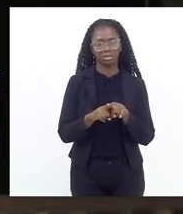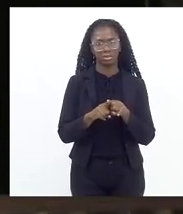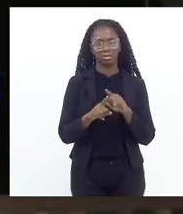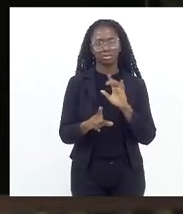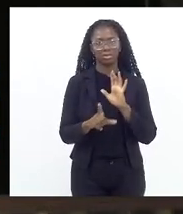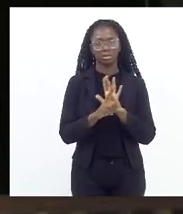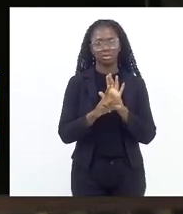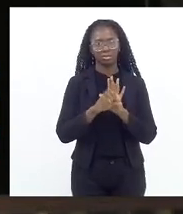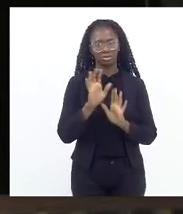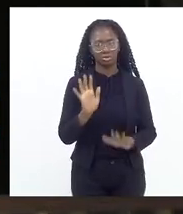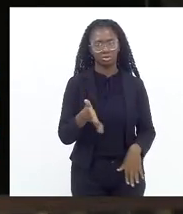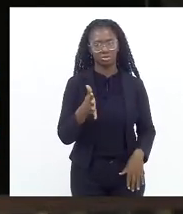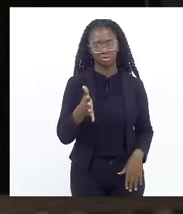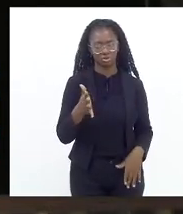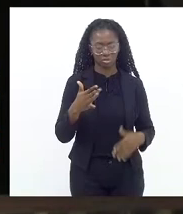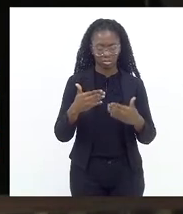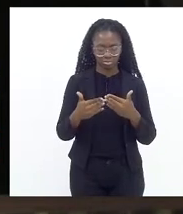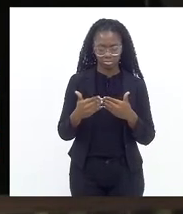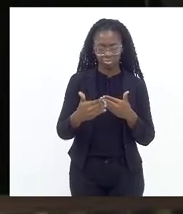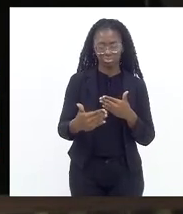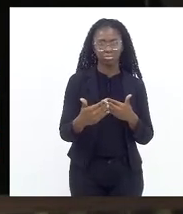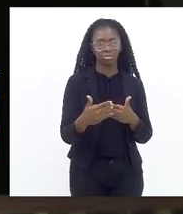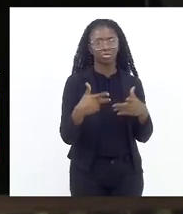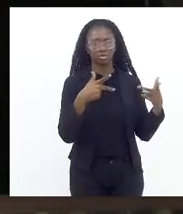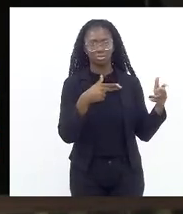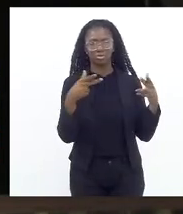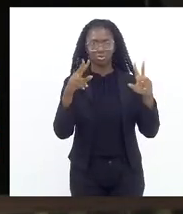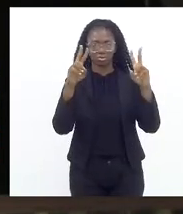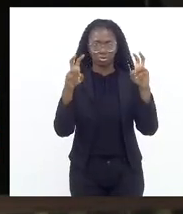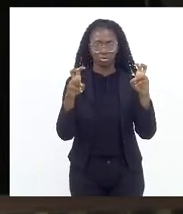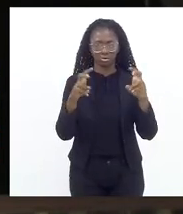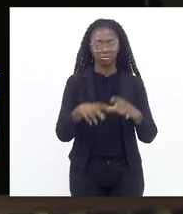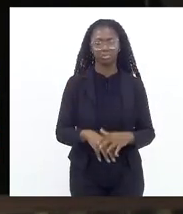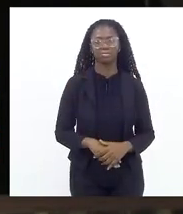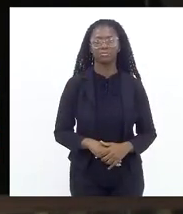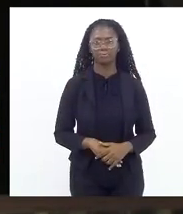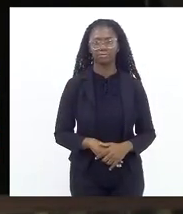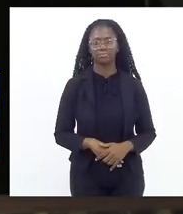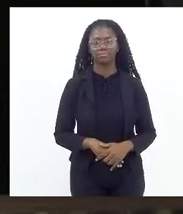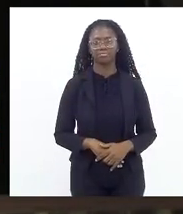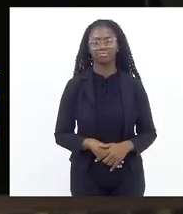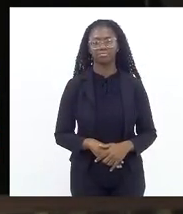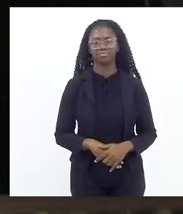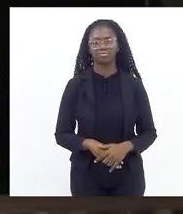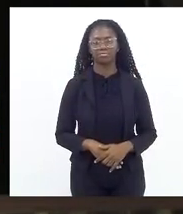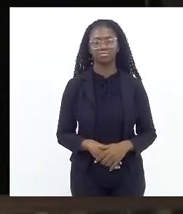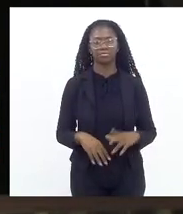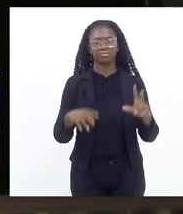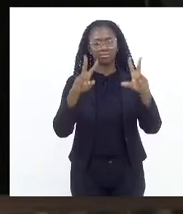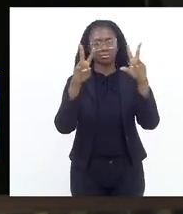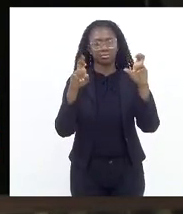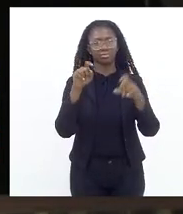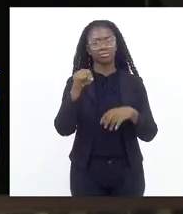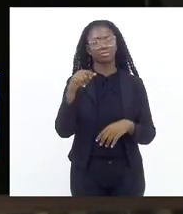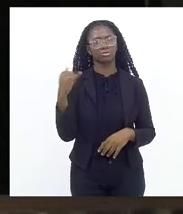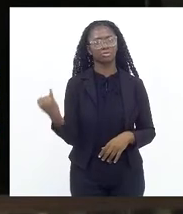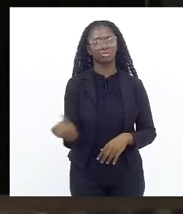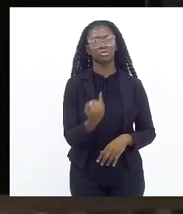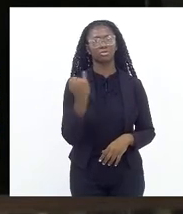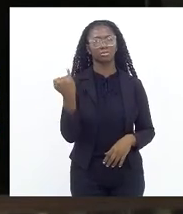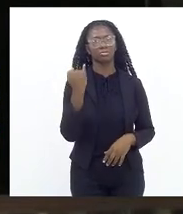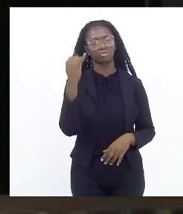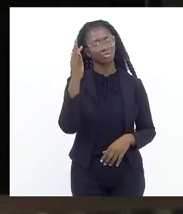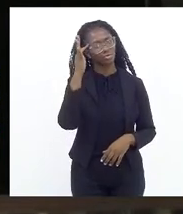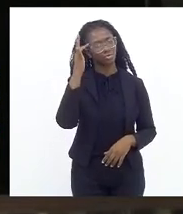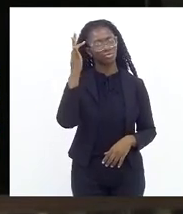que estão em vigor, de igual tema. Tema este fundamental para o